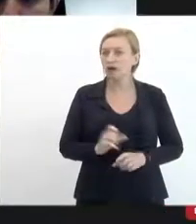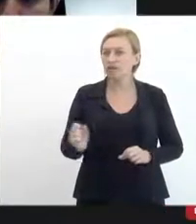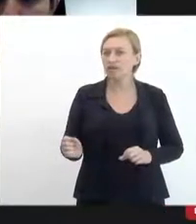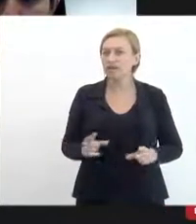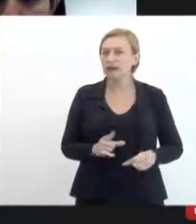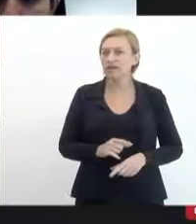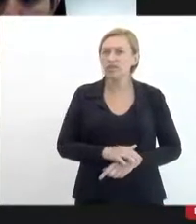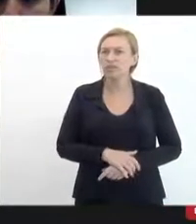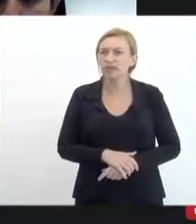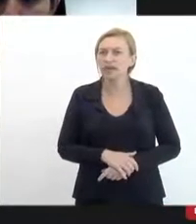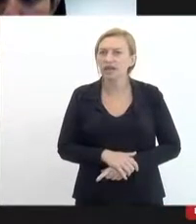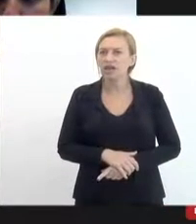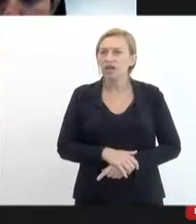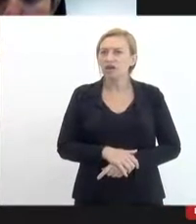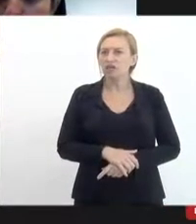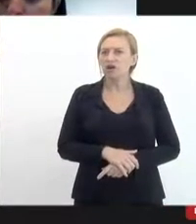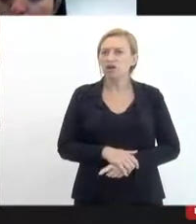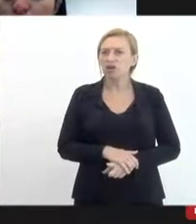Perfeitamente, Panei.